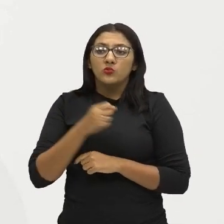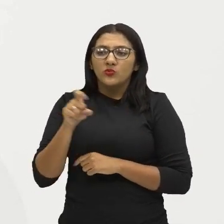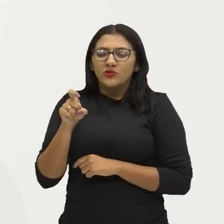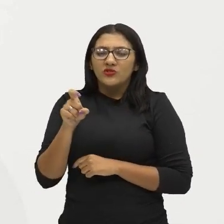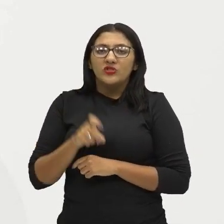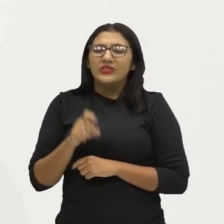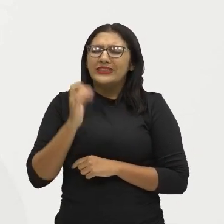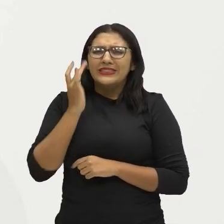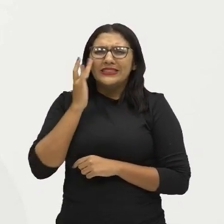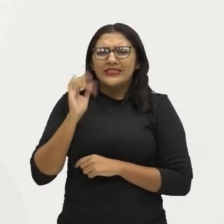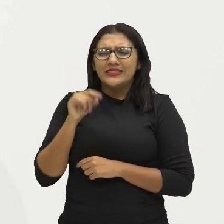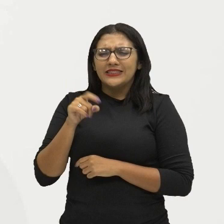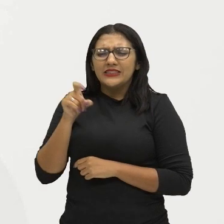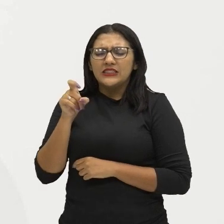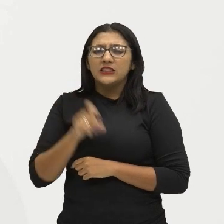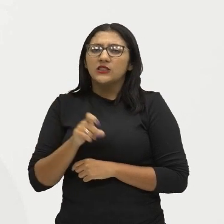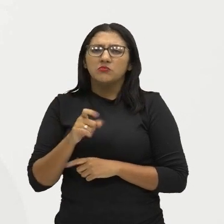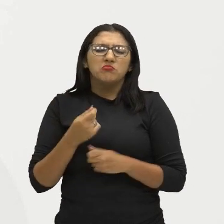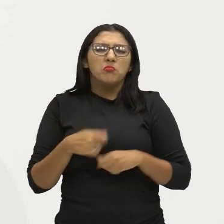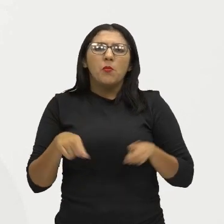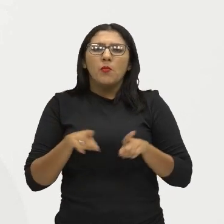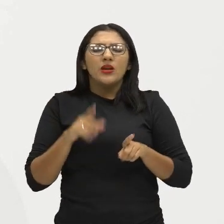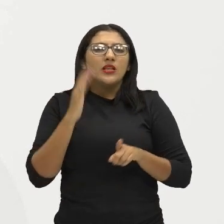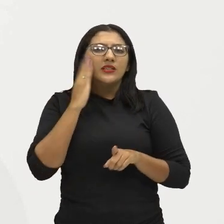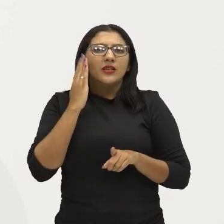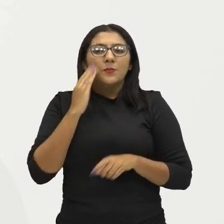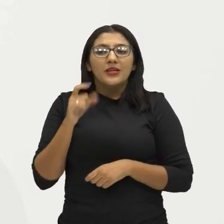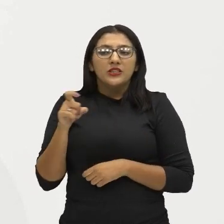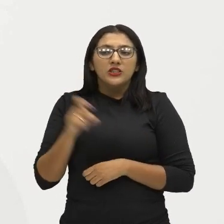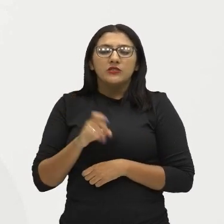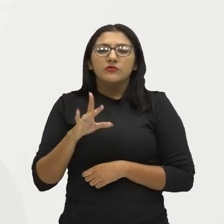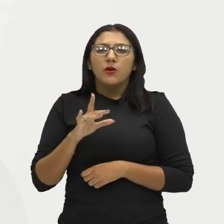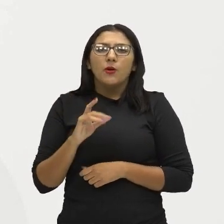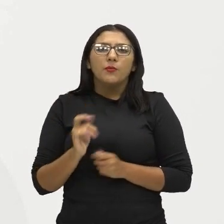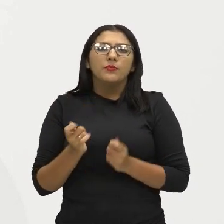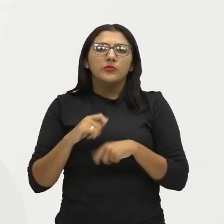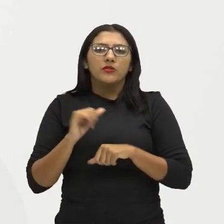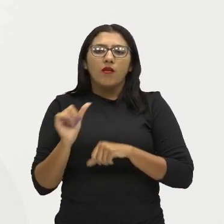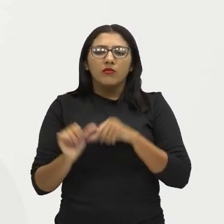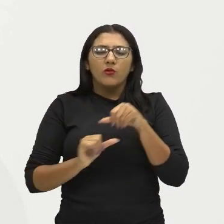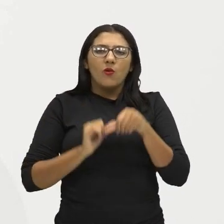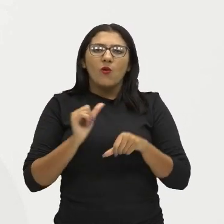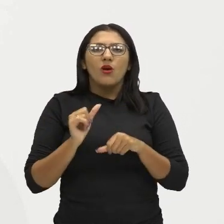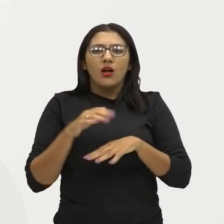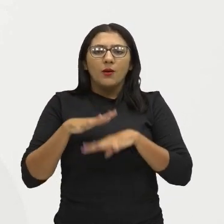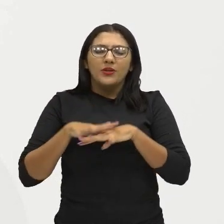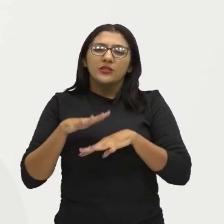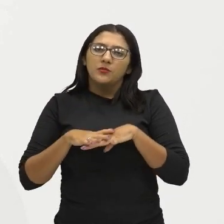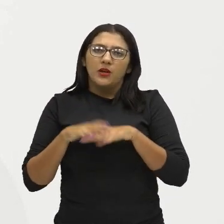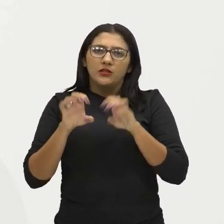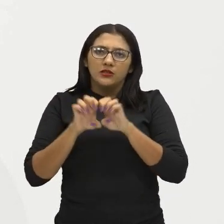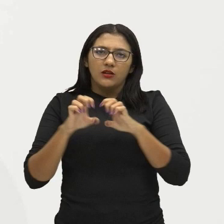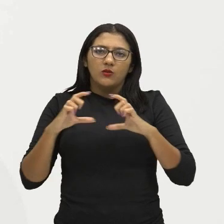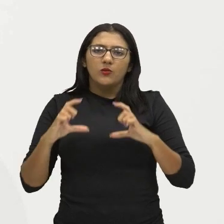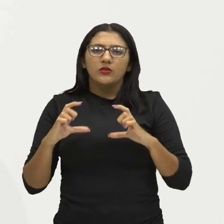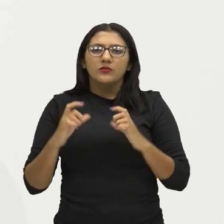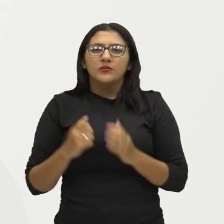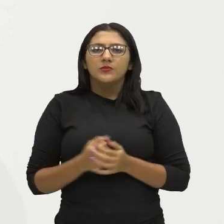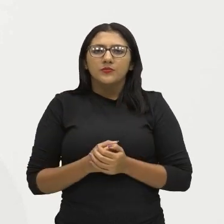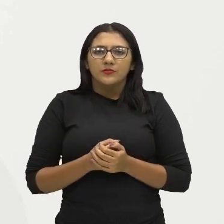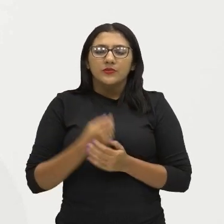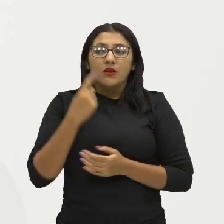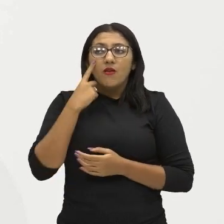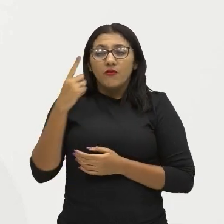que eu não sei qual é, e também você não precisa saber. Você só precisa transformar em linguagem matemática. Lembrando que aqui nós temos